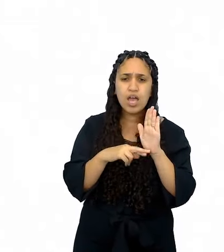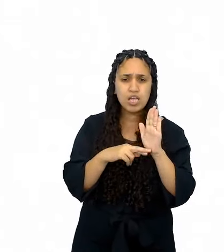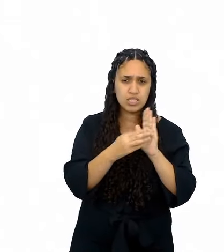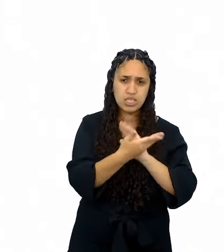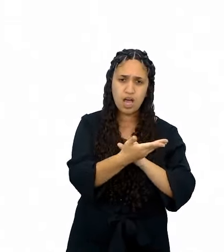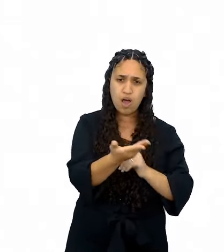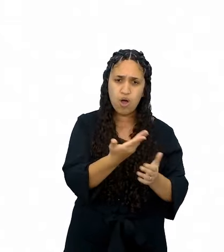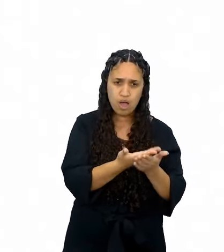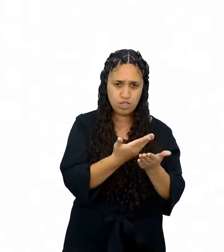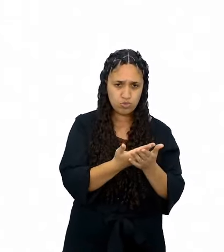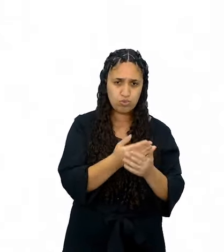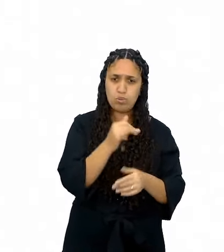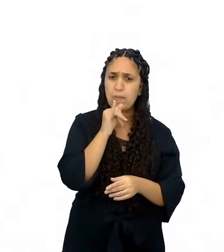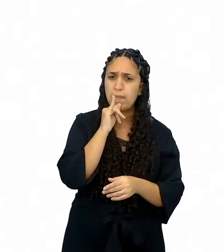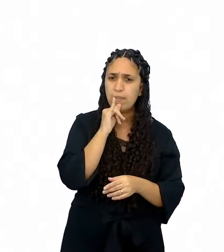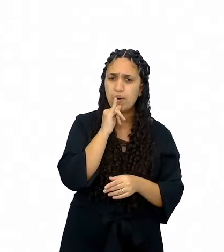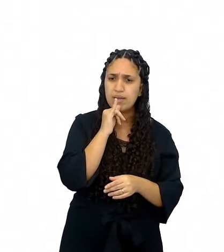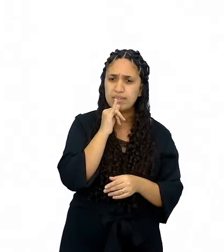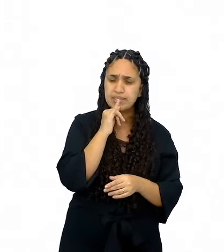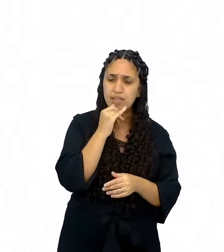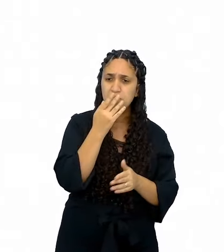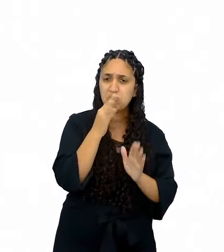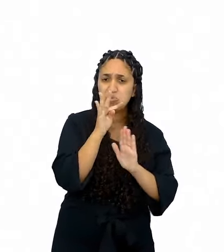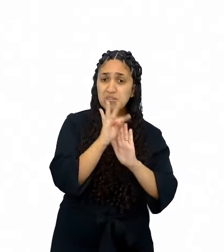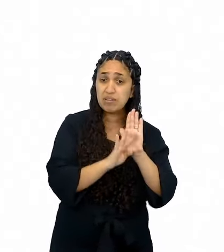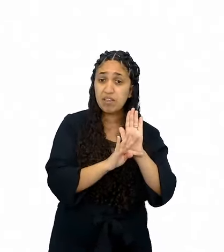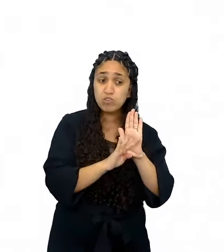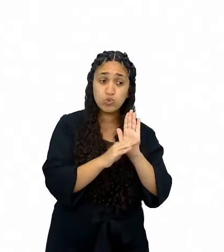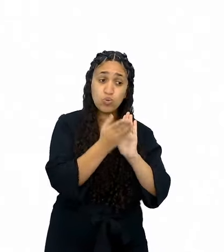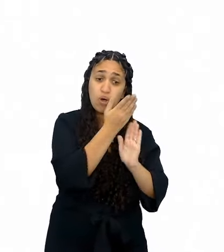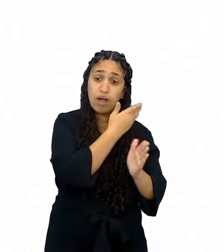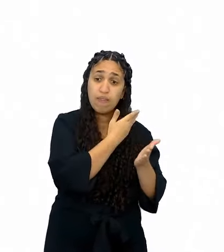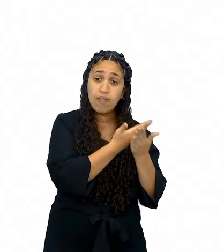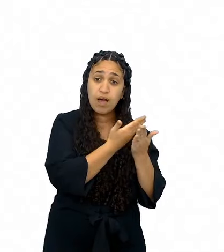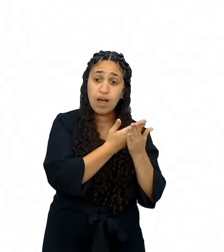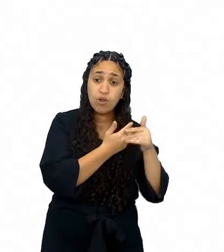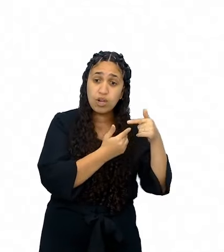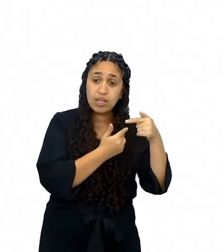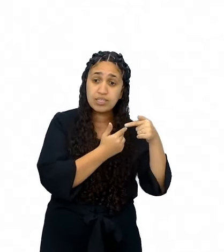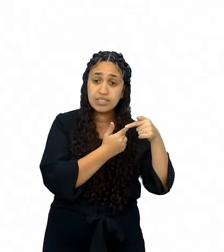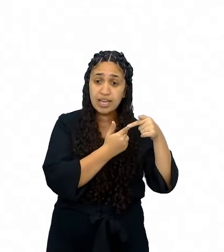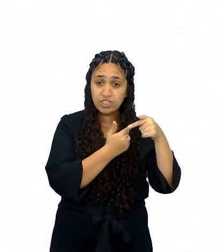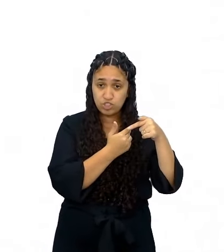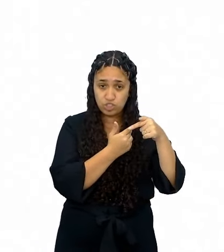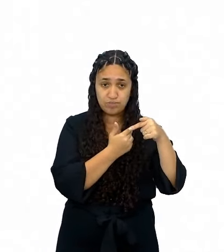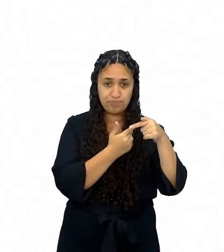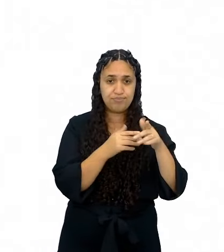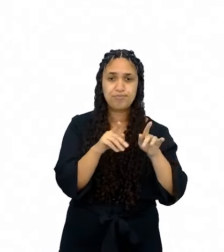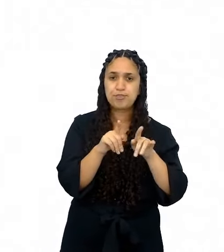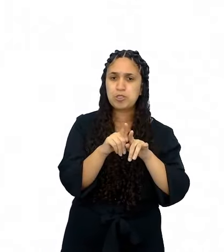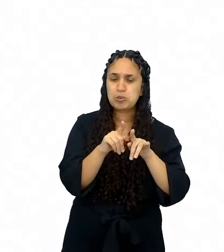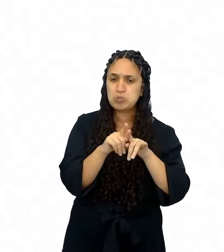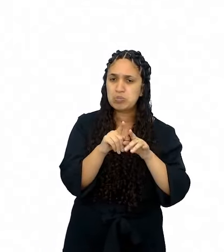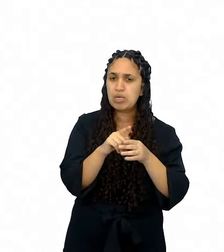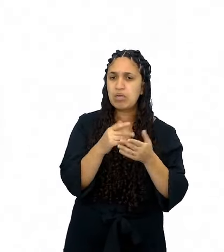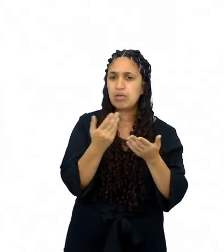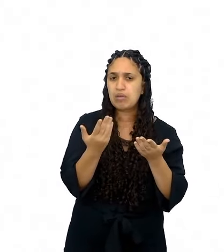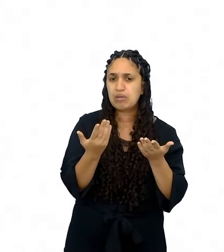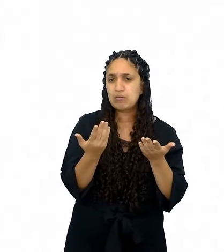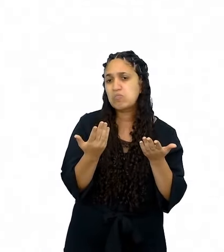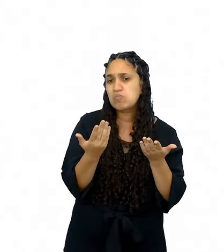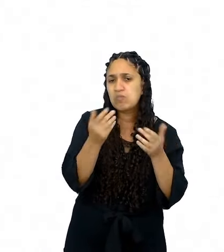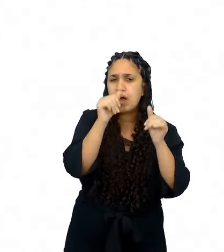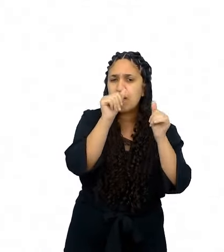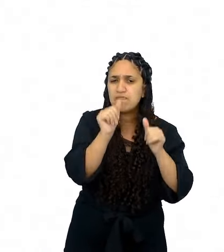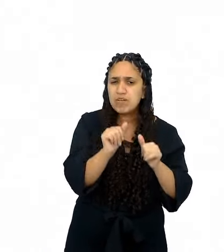apoiar-se em dados da avaliação diagnóstica e processual para decidir os agrupamentos e as